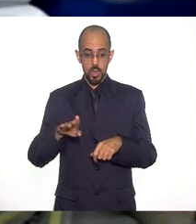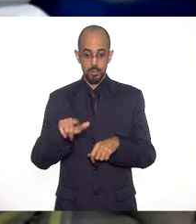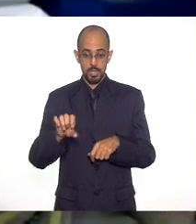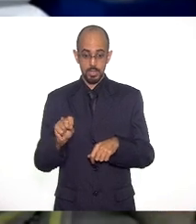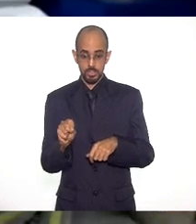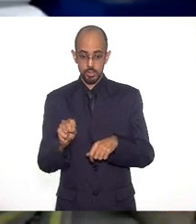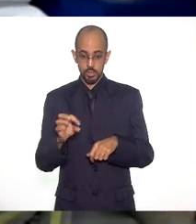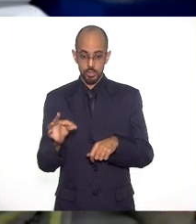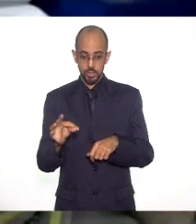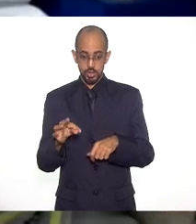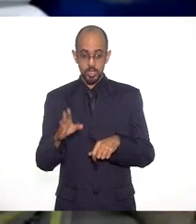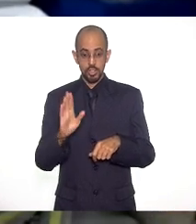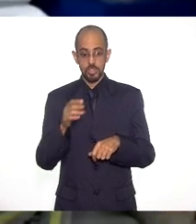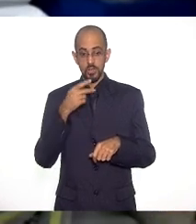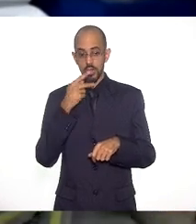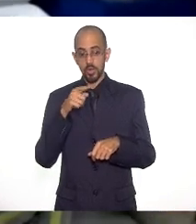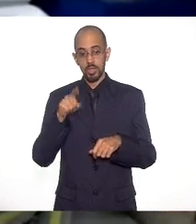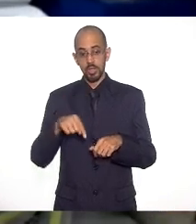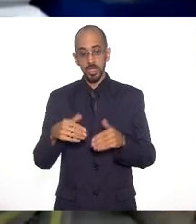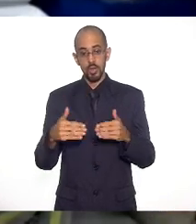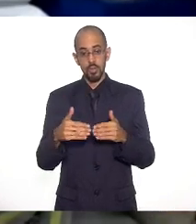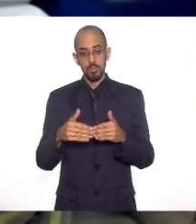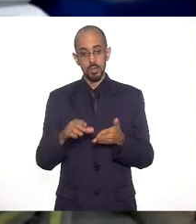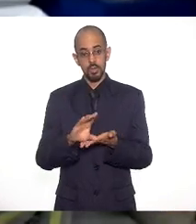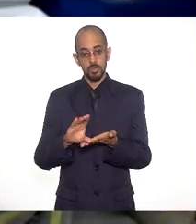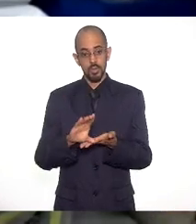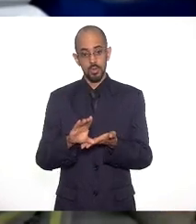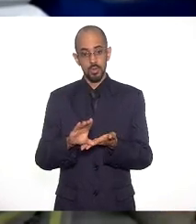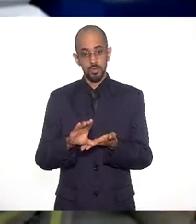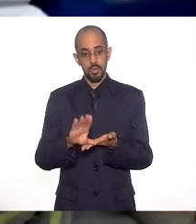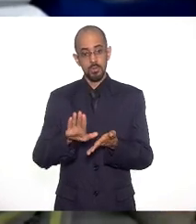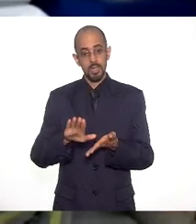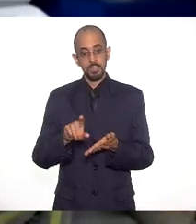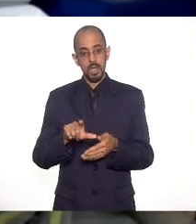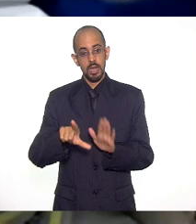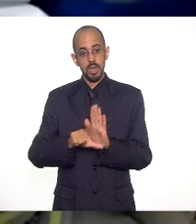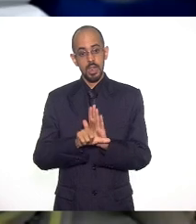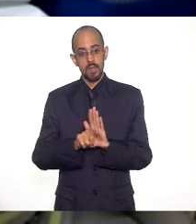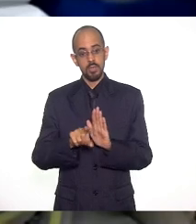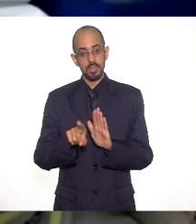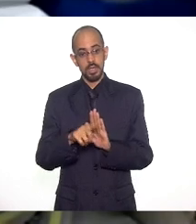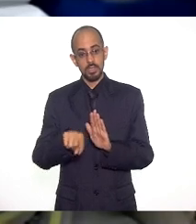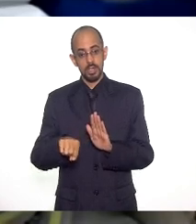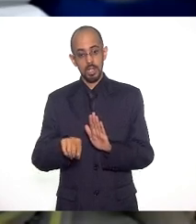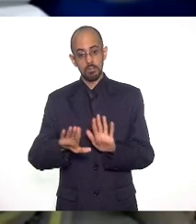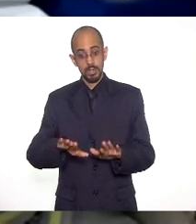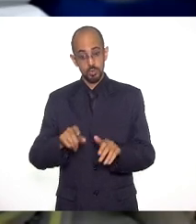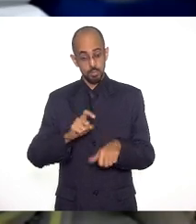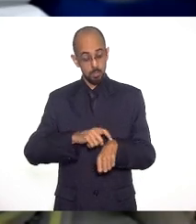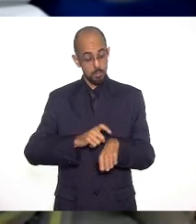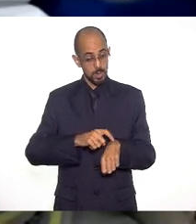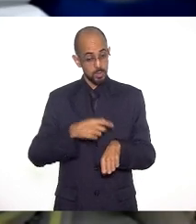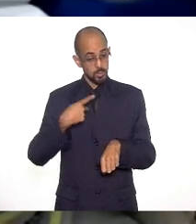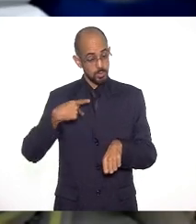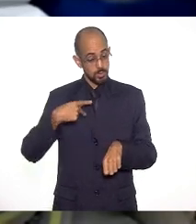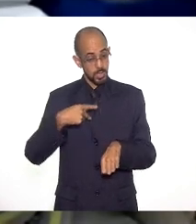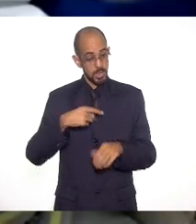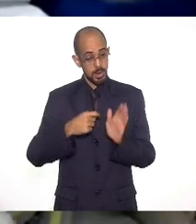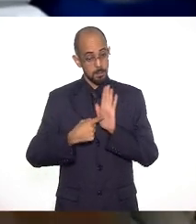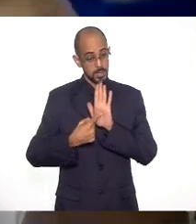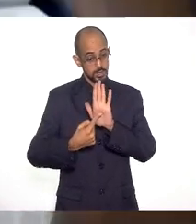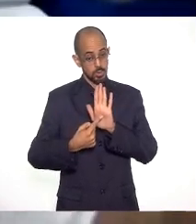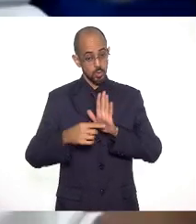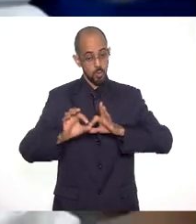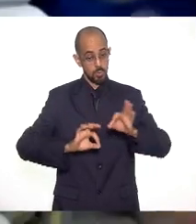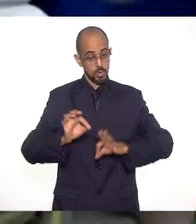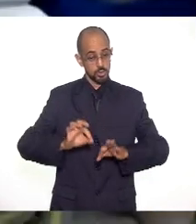constitucionalidade. Não dá para dizer agora que, mas a lei vai ser revogada, enfim. Quando ele apresentou o projeto, ele estava em vigor, como está em vigor ainda. Né? Ele não